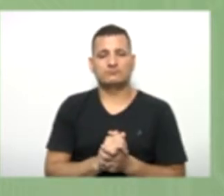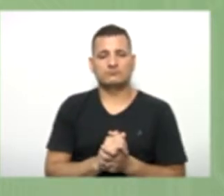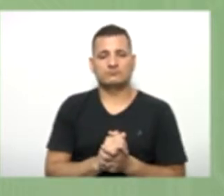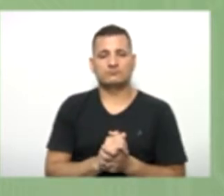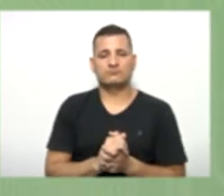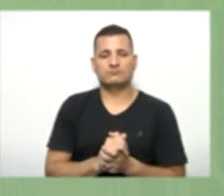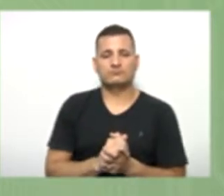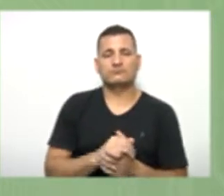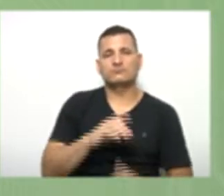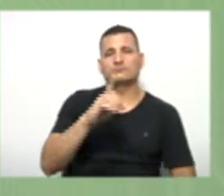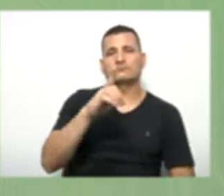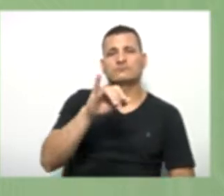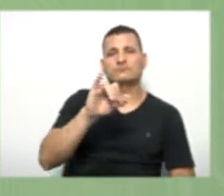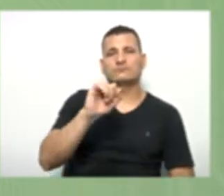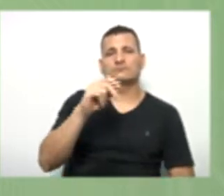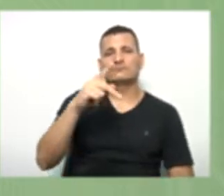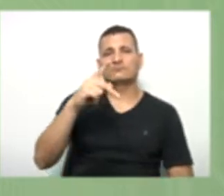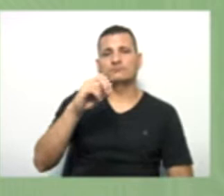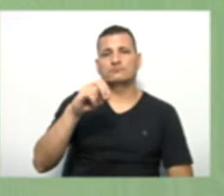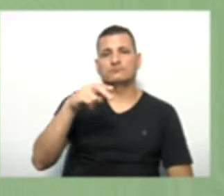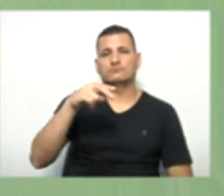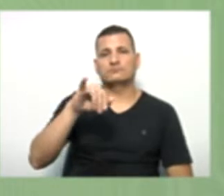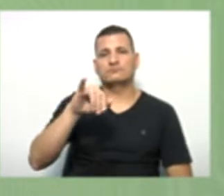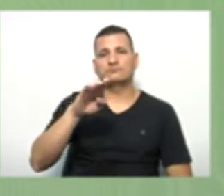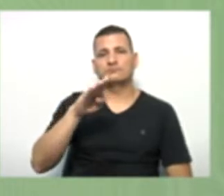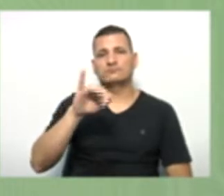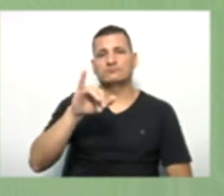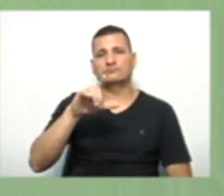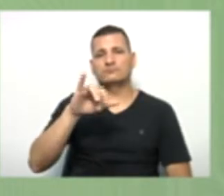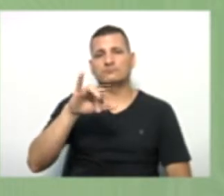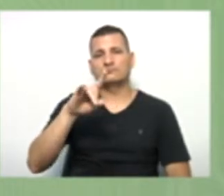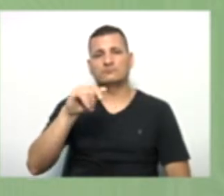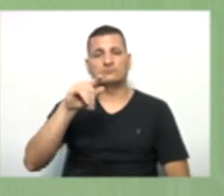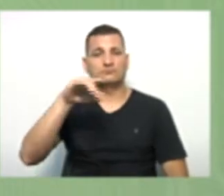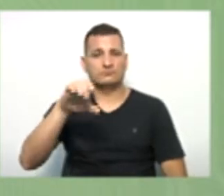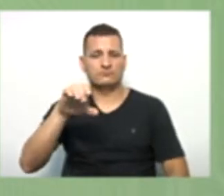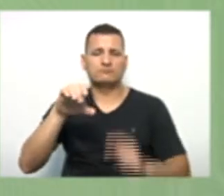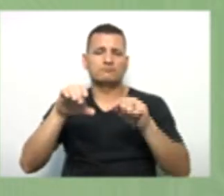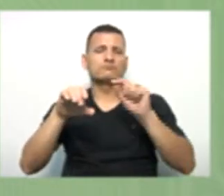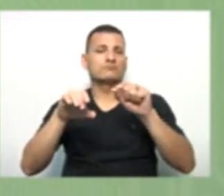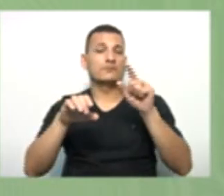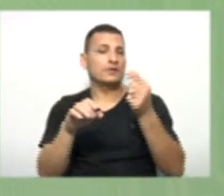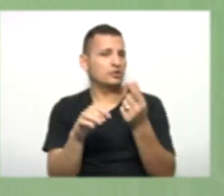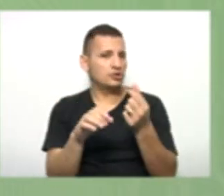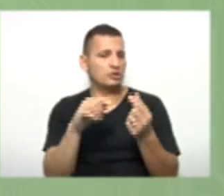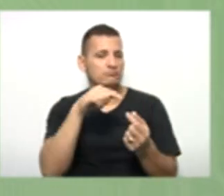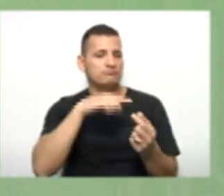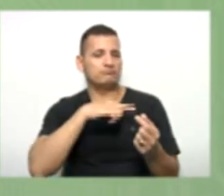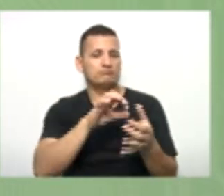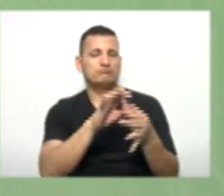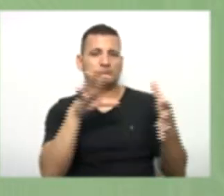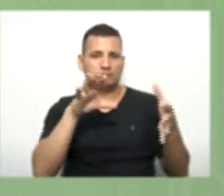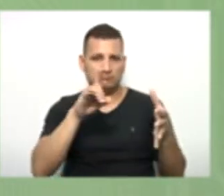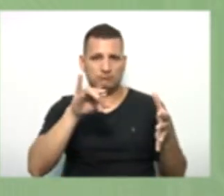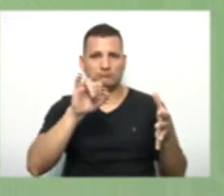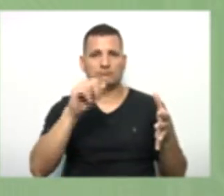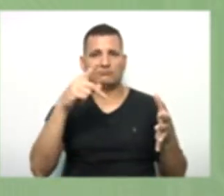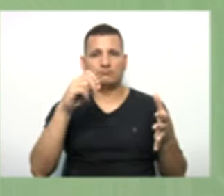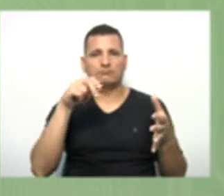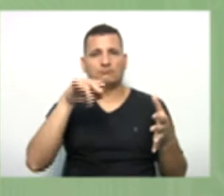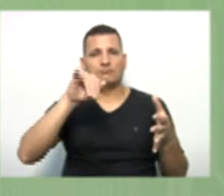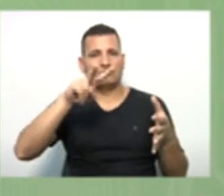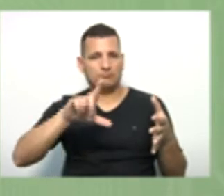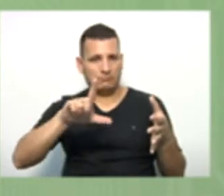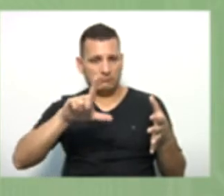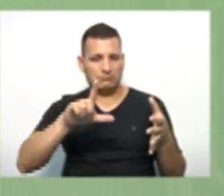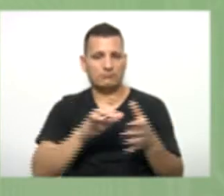subgrupo, disponibilidade. Disponibilidade é o quê? Aquele dinheiro que eu tenho disponível. Um exemplo de disponibilidade que nós